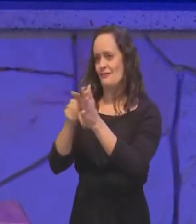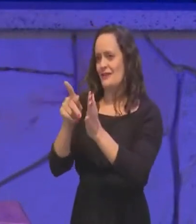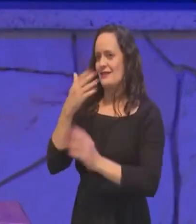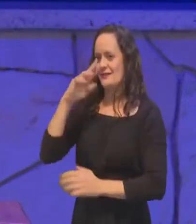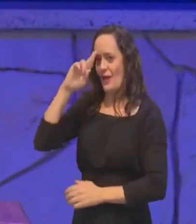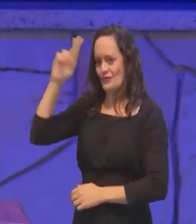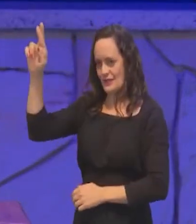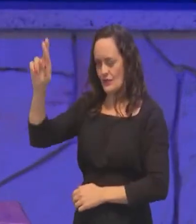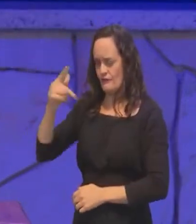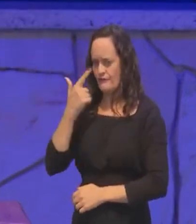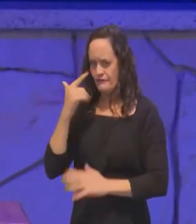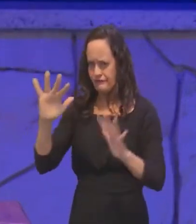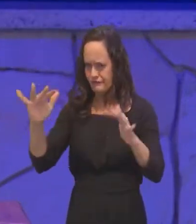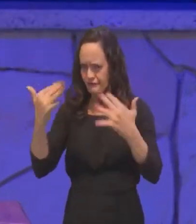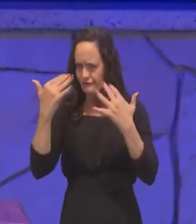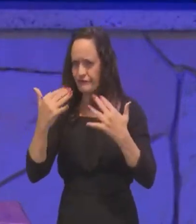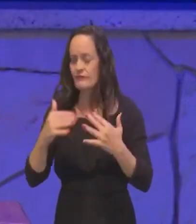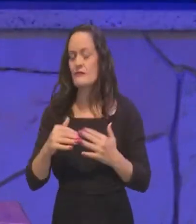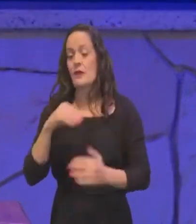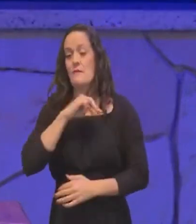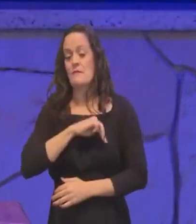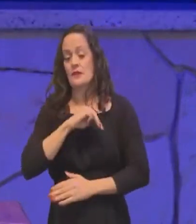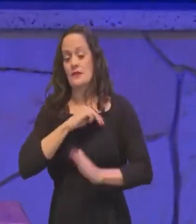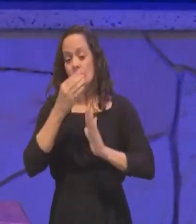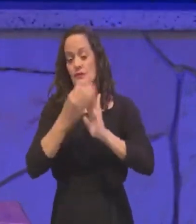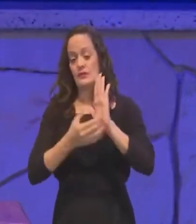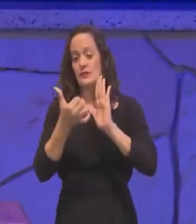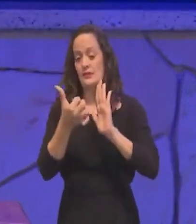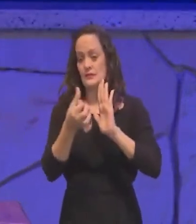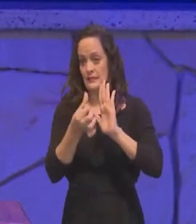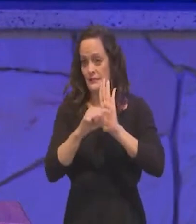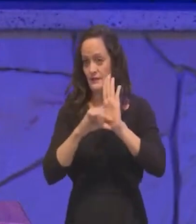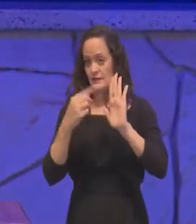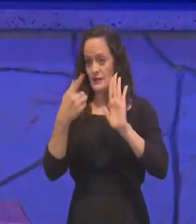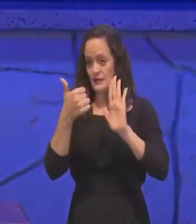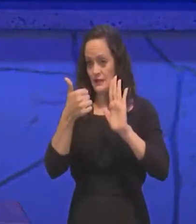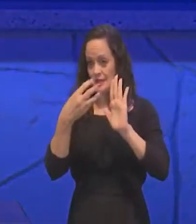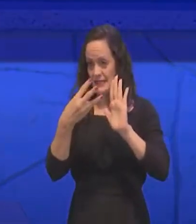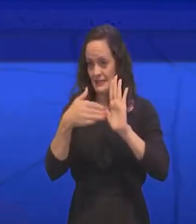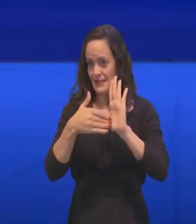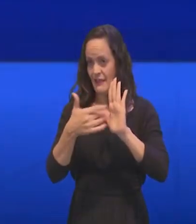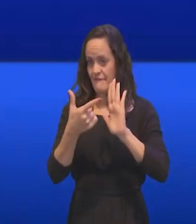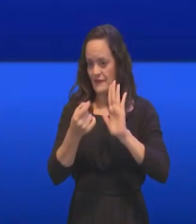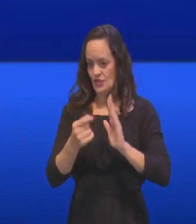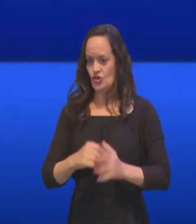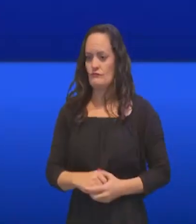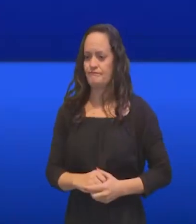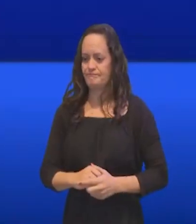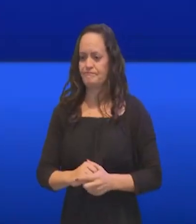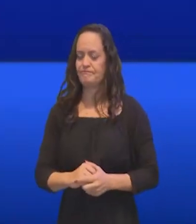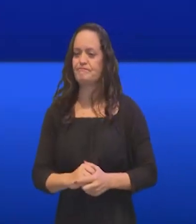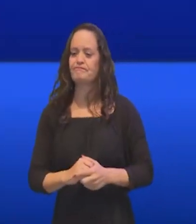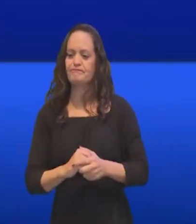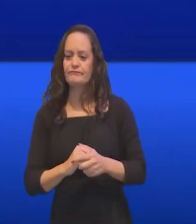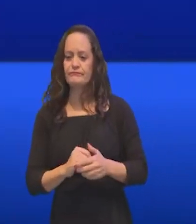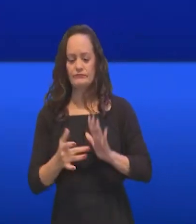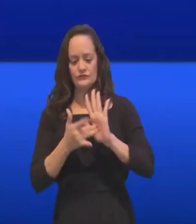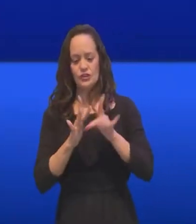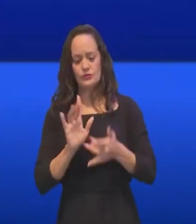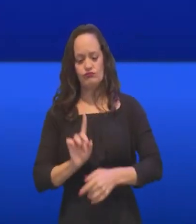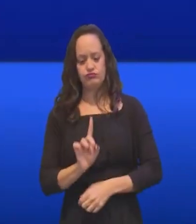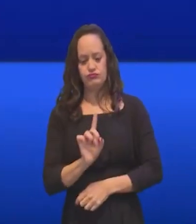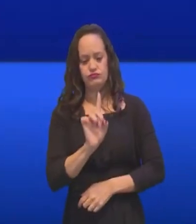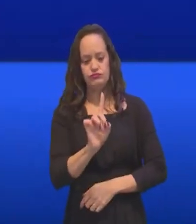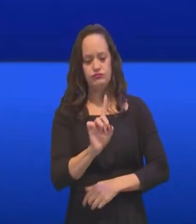igreja. Veja comigo Mateus 16, de 13 a 20. Indo Jesus para os lados da Cesareia de Filipe, perguntou a